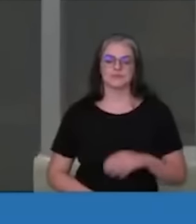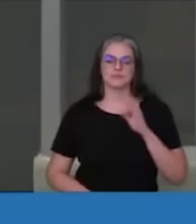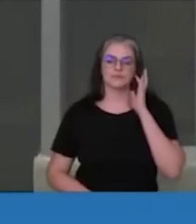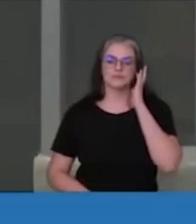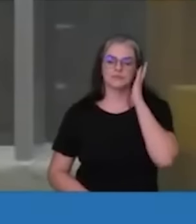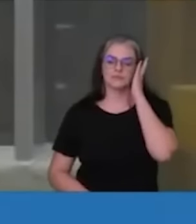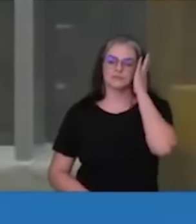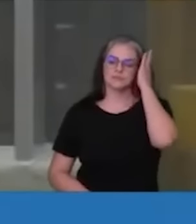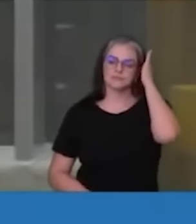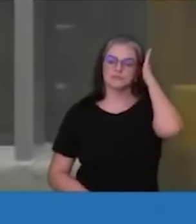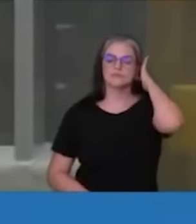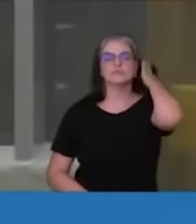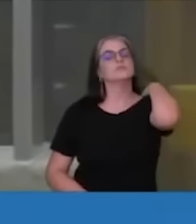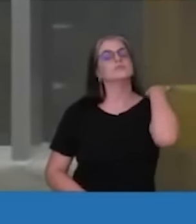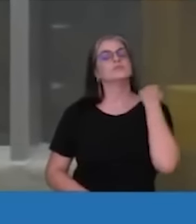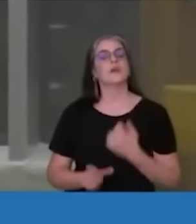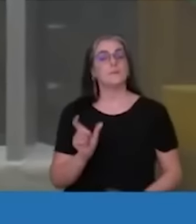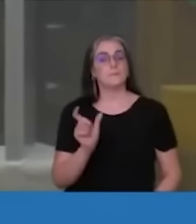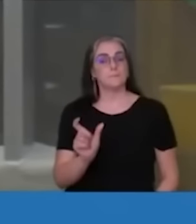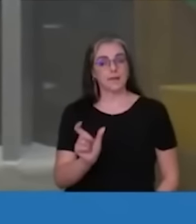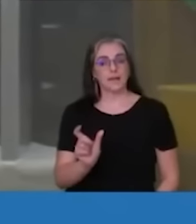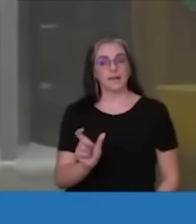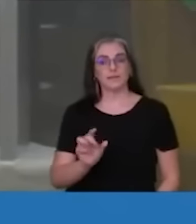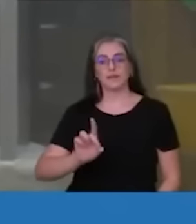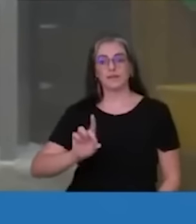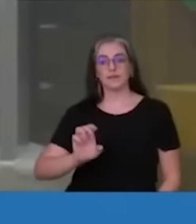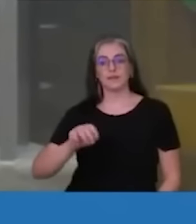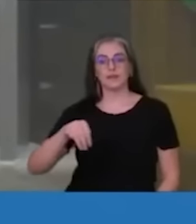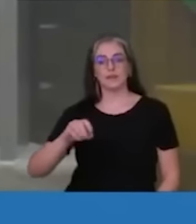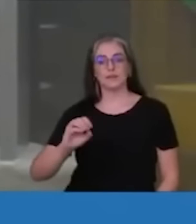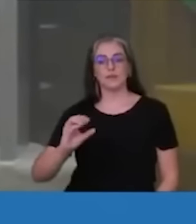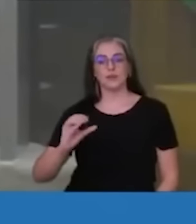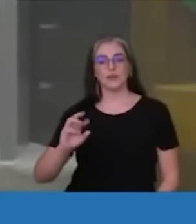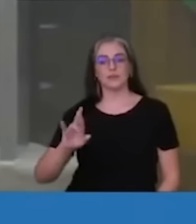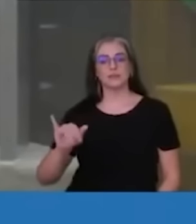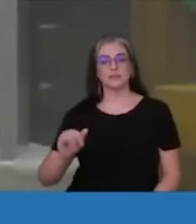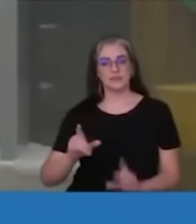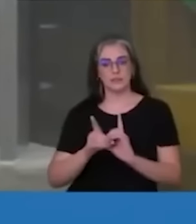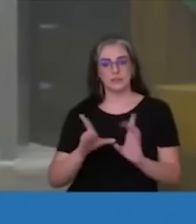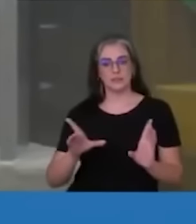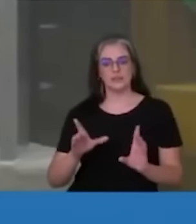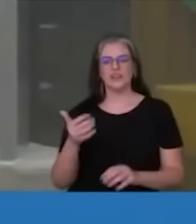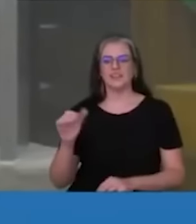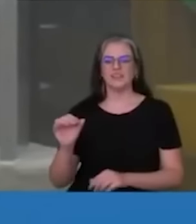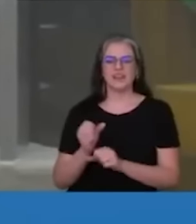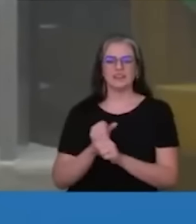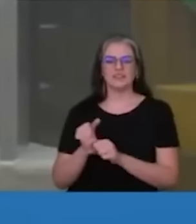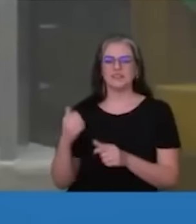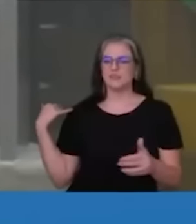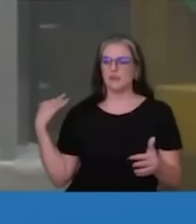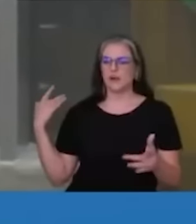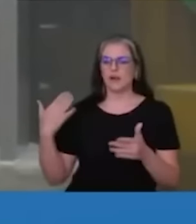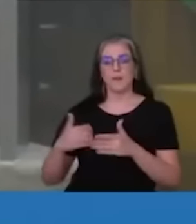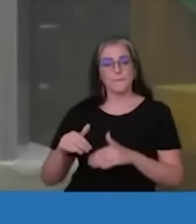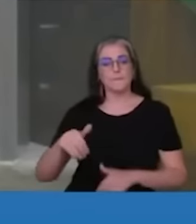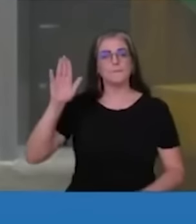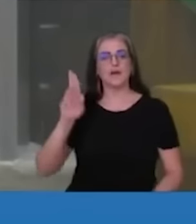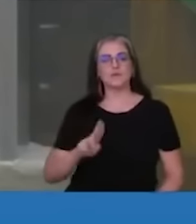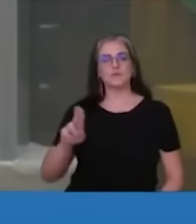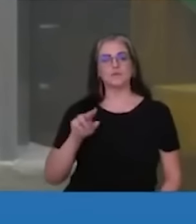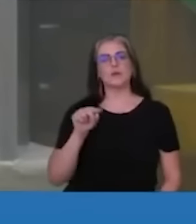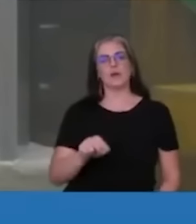presidente foi a palavra mais utilizada por nós nos últimos 10 anos uns para defendê-las e outros